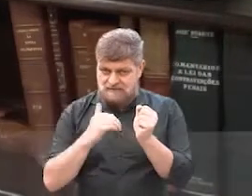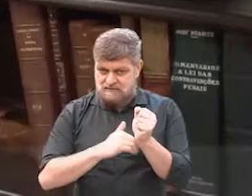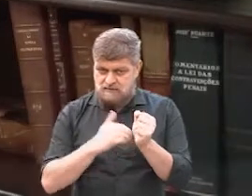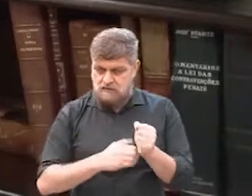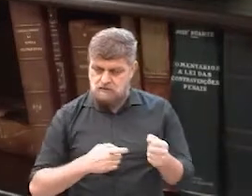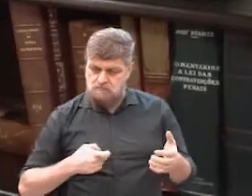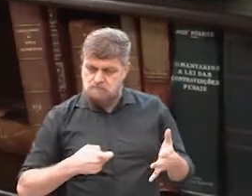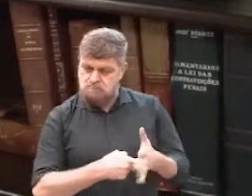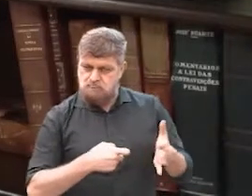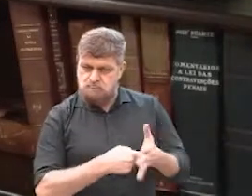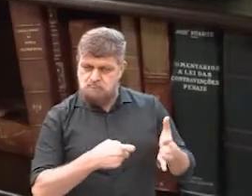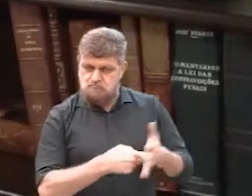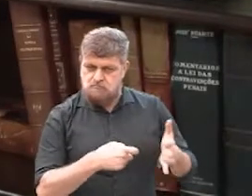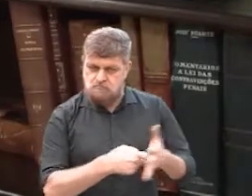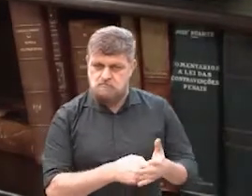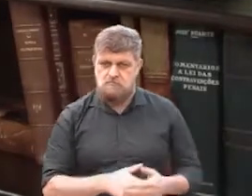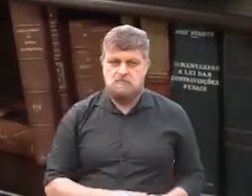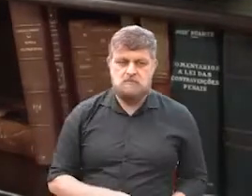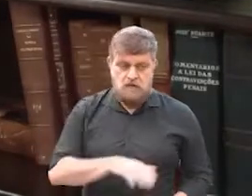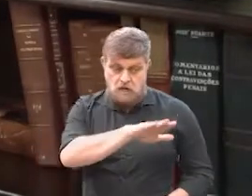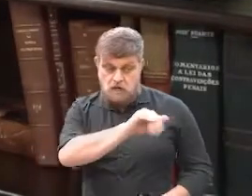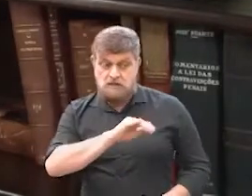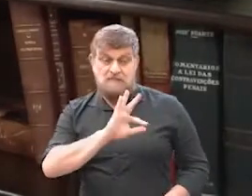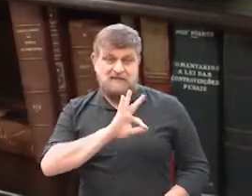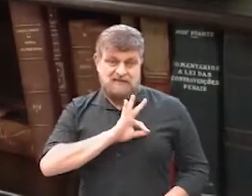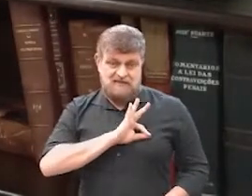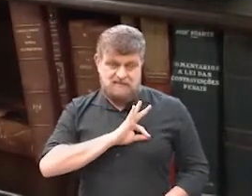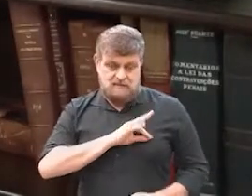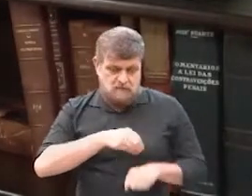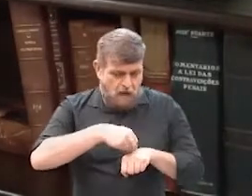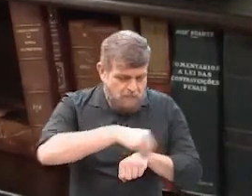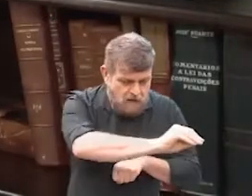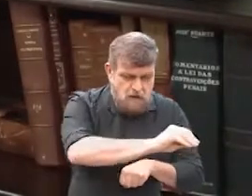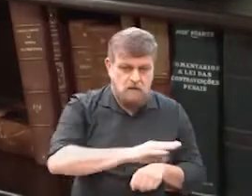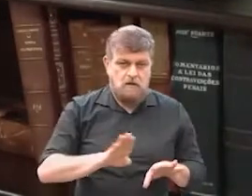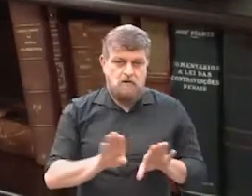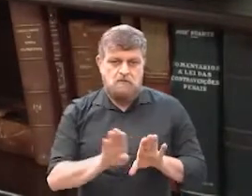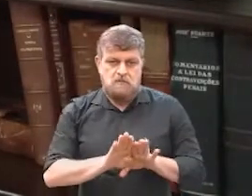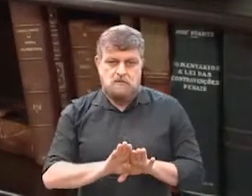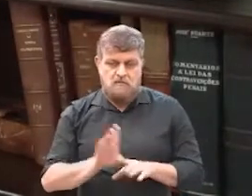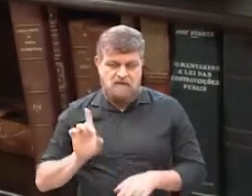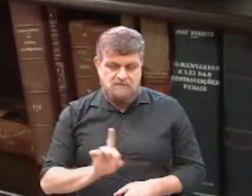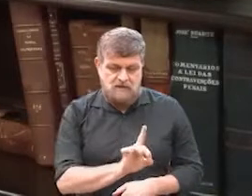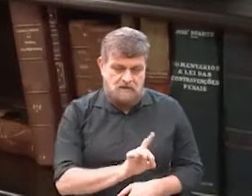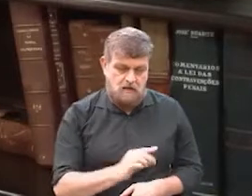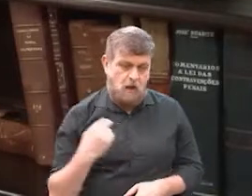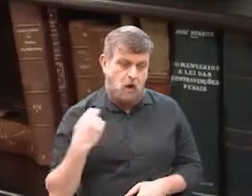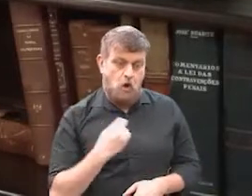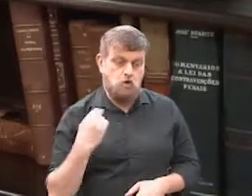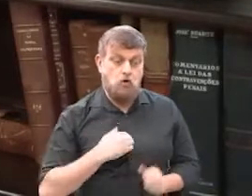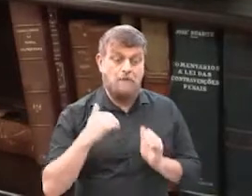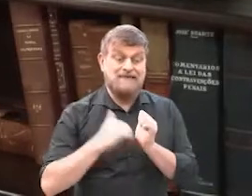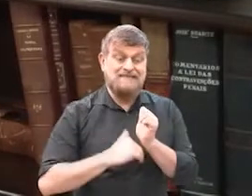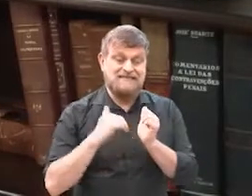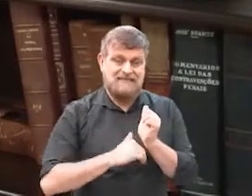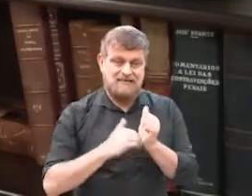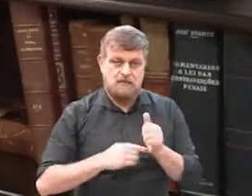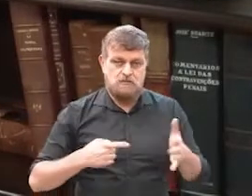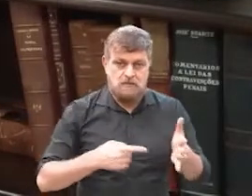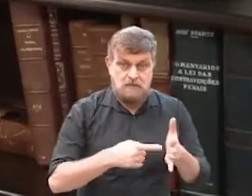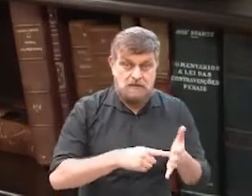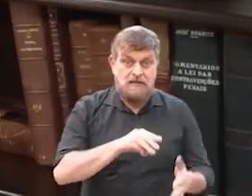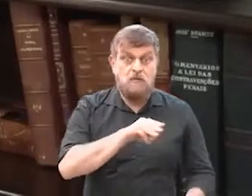mandar alguma coisa para uma delegacia, ou comparecerem, pedir o anonimato, ou irem até o